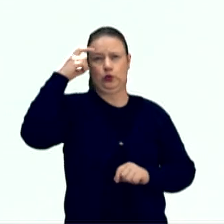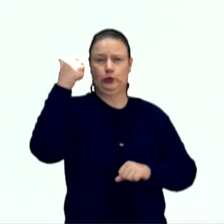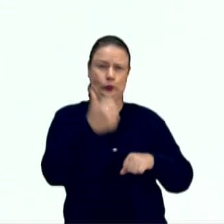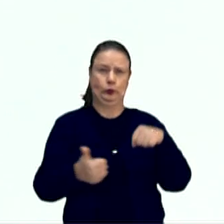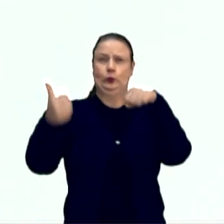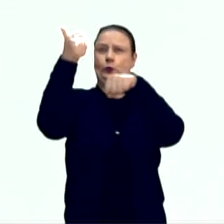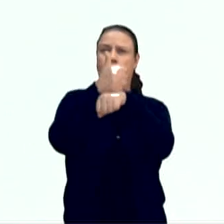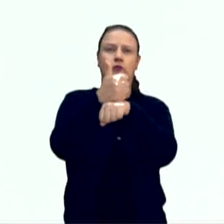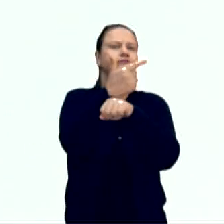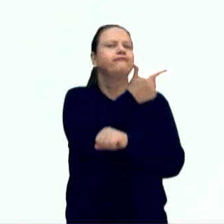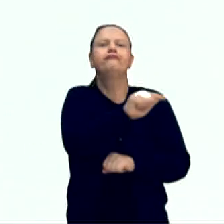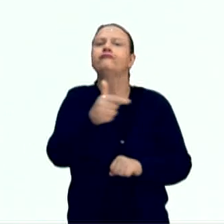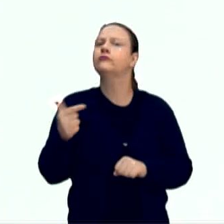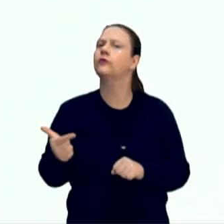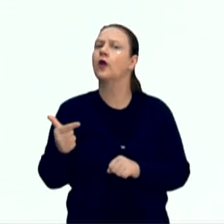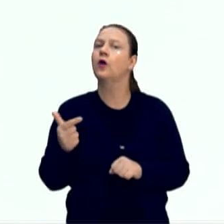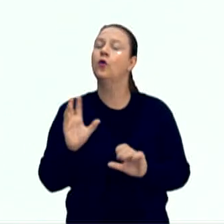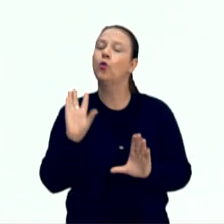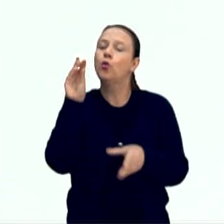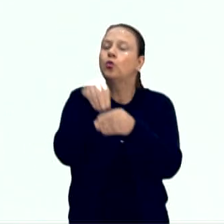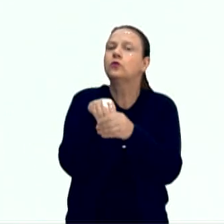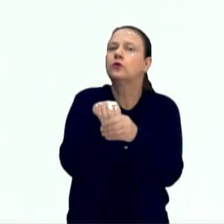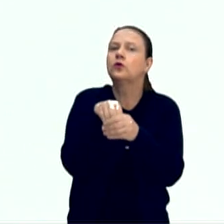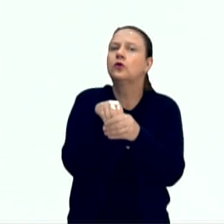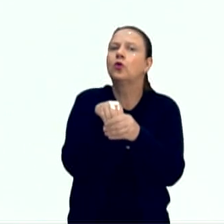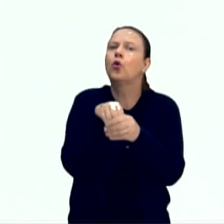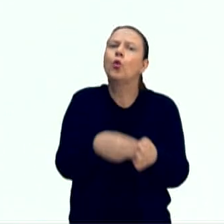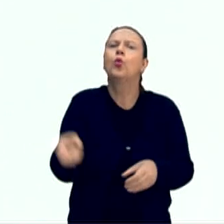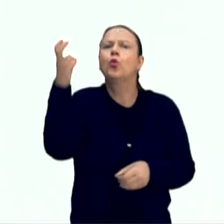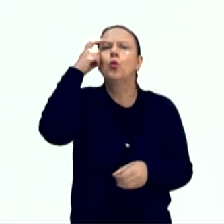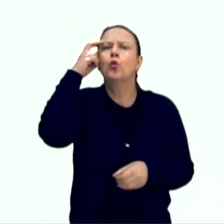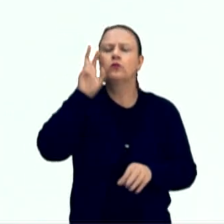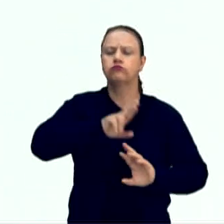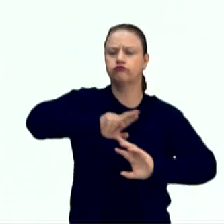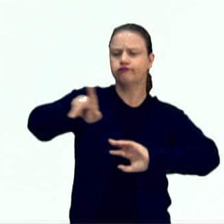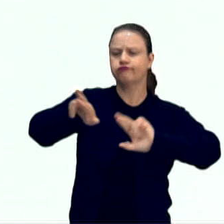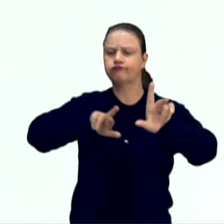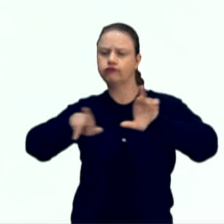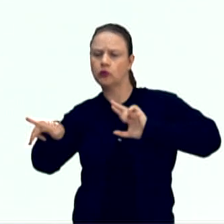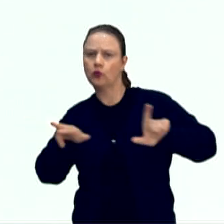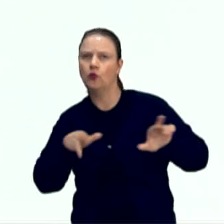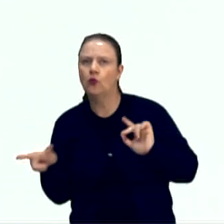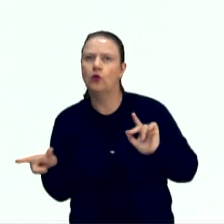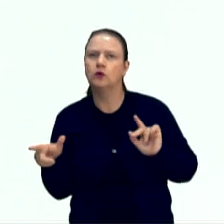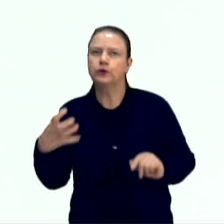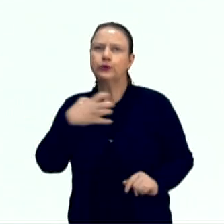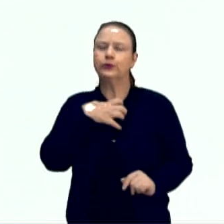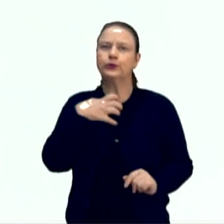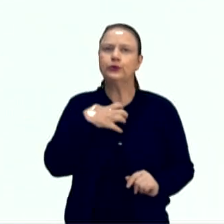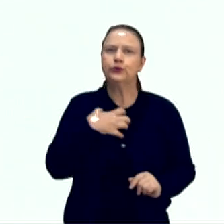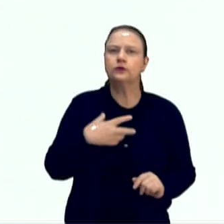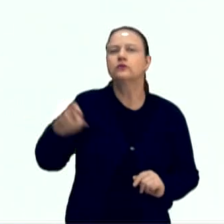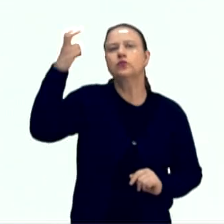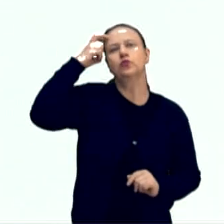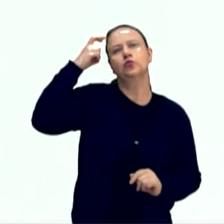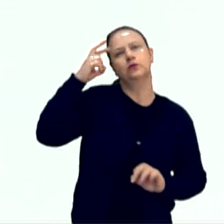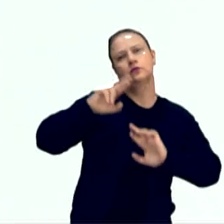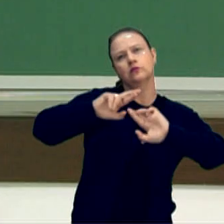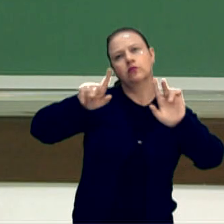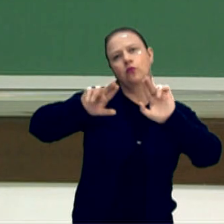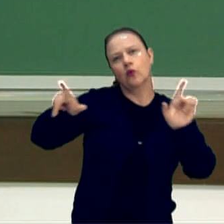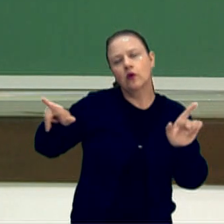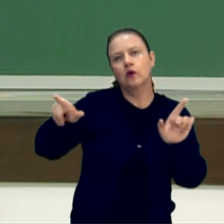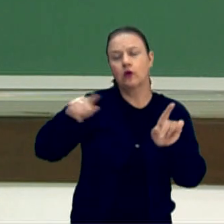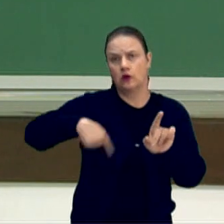dessa cultura, nós temos uma diversidade cultural, ou seja, diferentes formas culturais, e